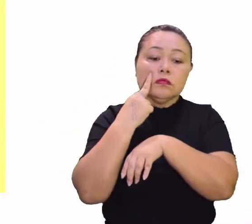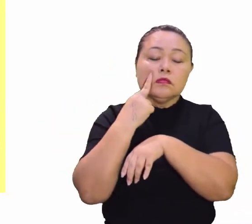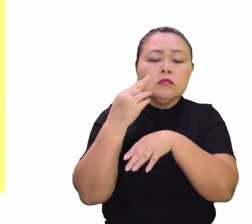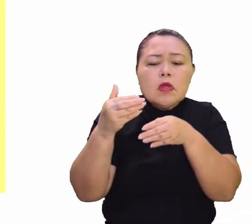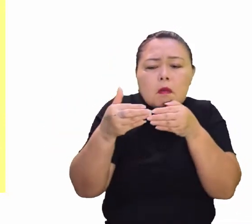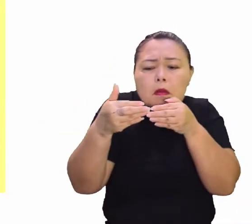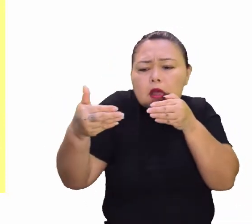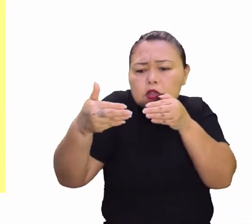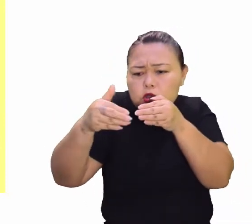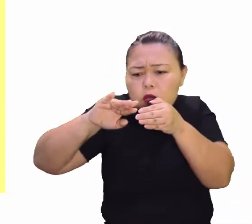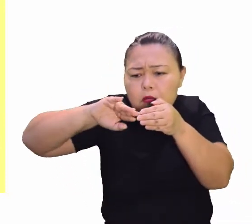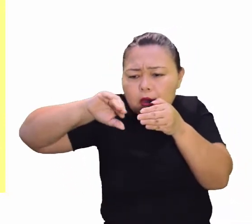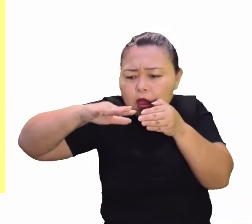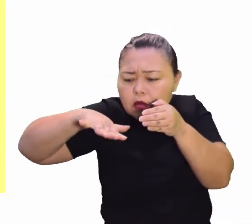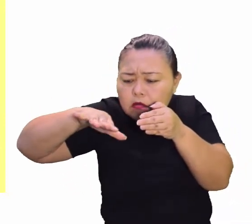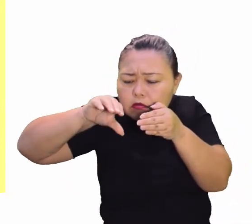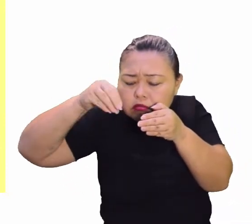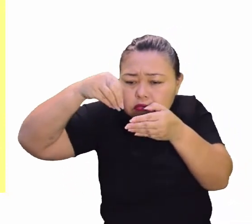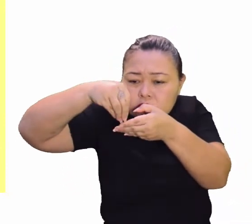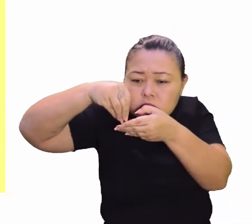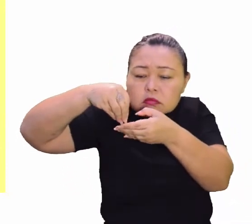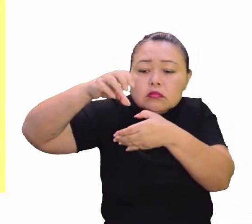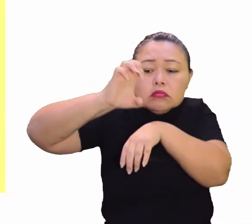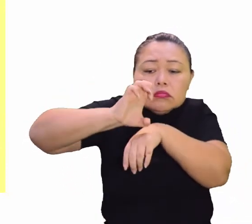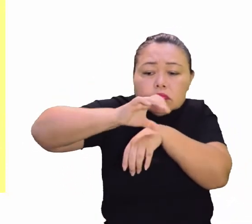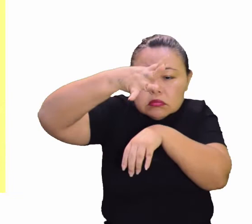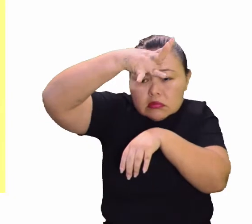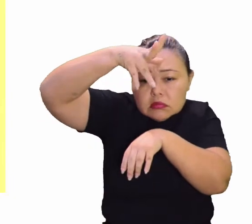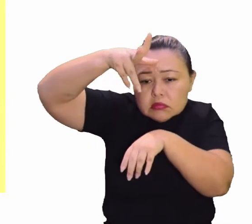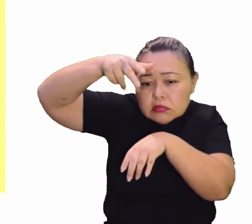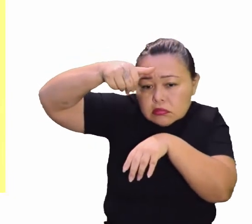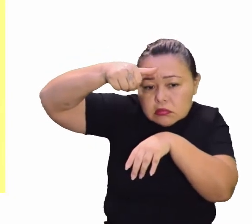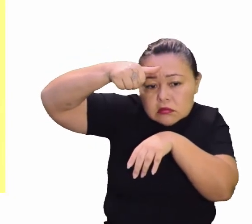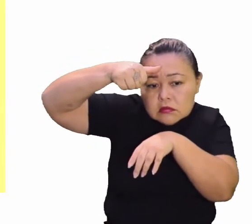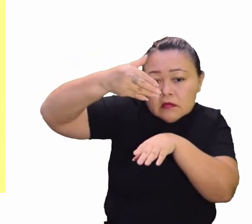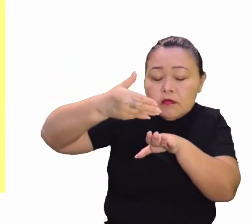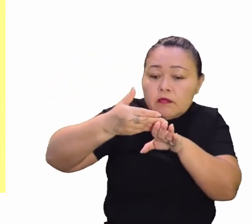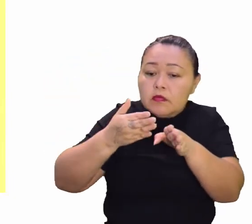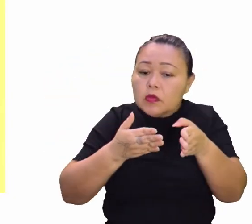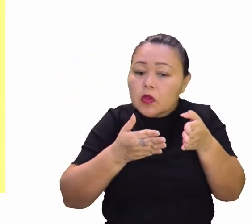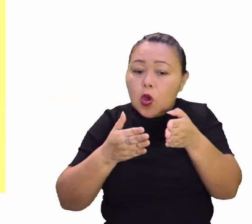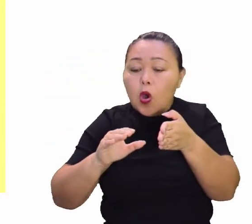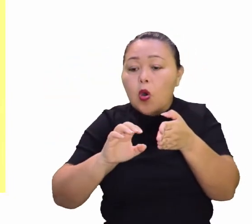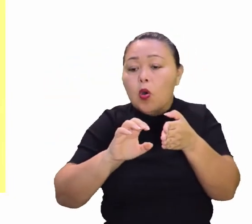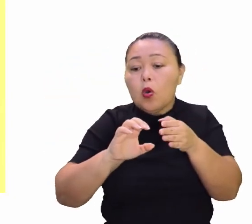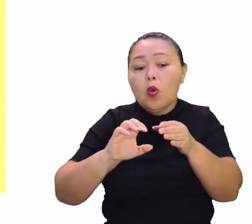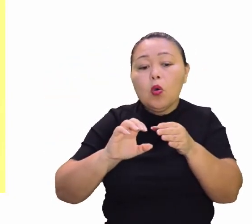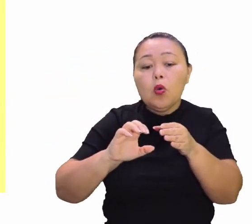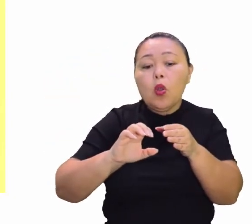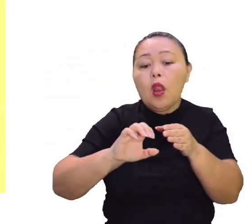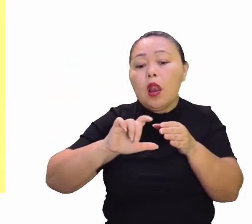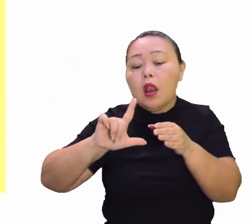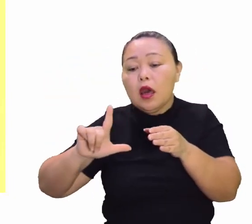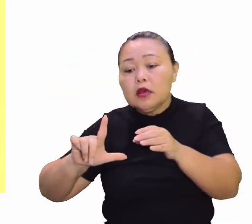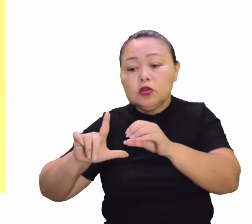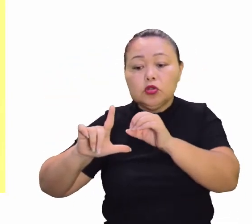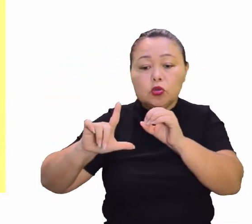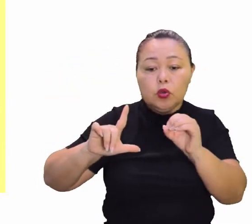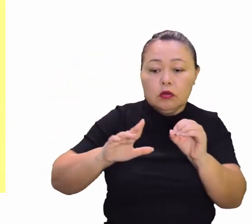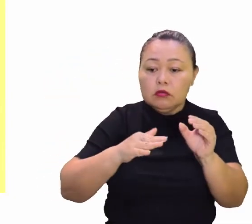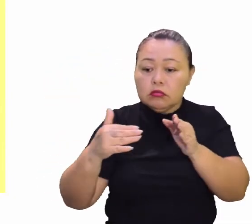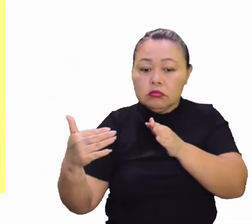e uma pequena parte dentro de Mato Grosso, onde corre no sentido